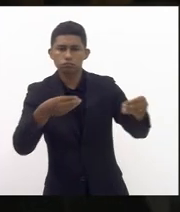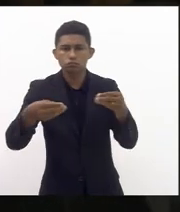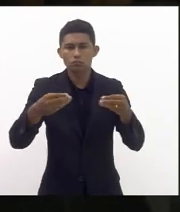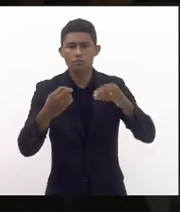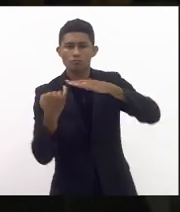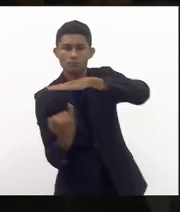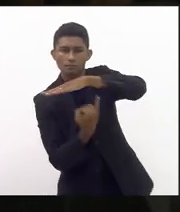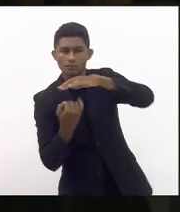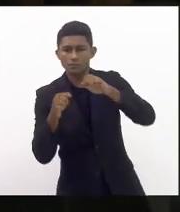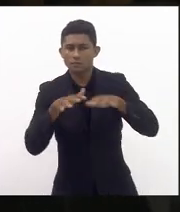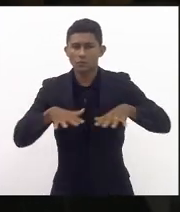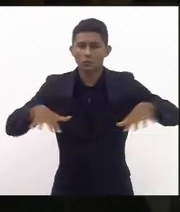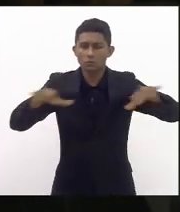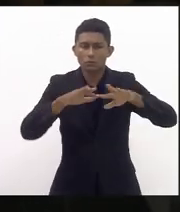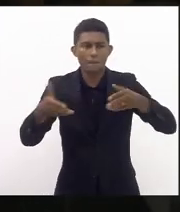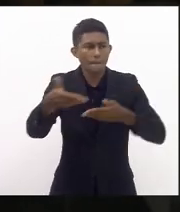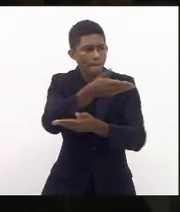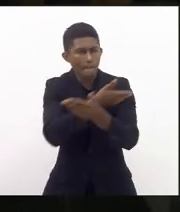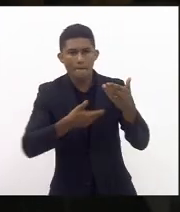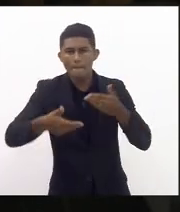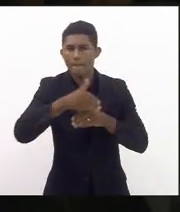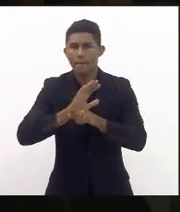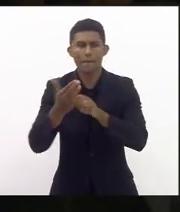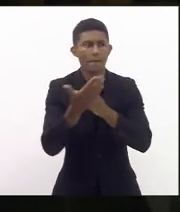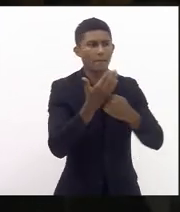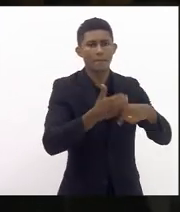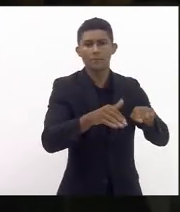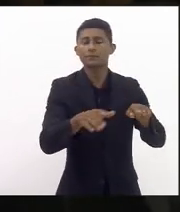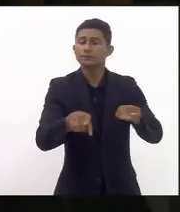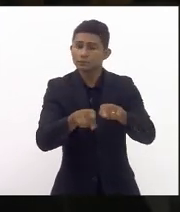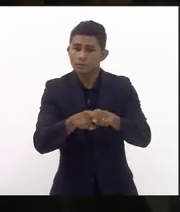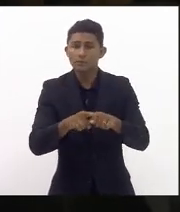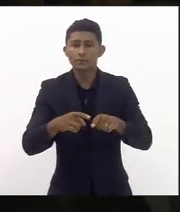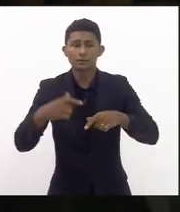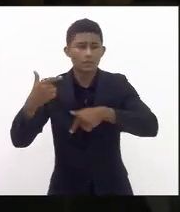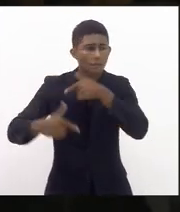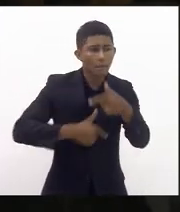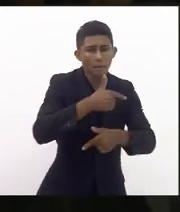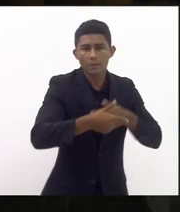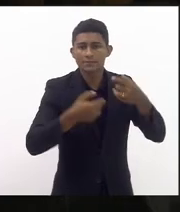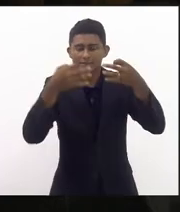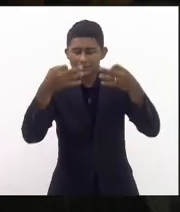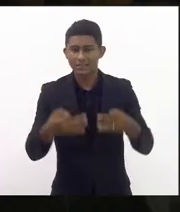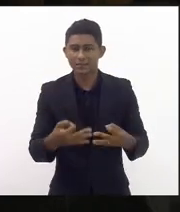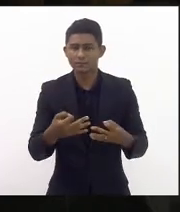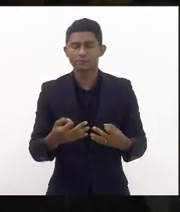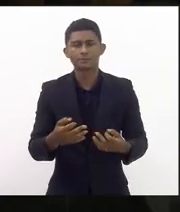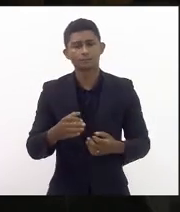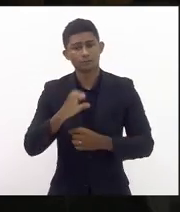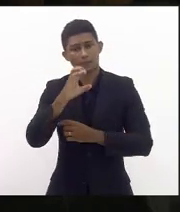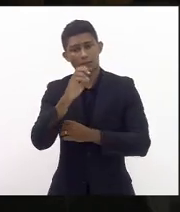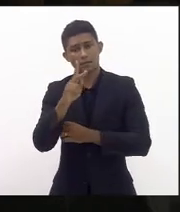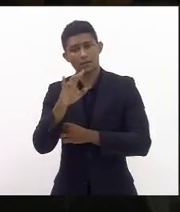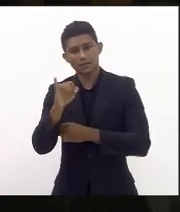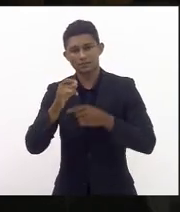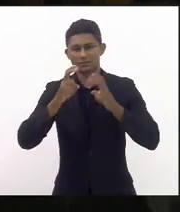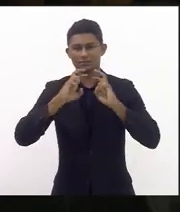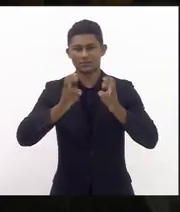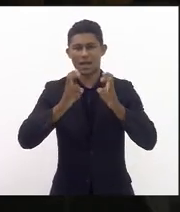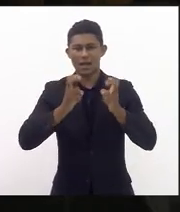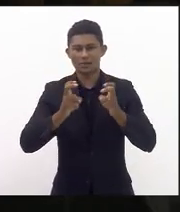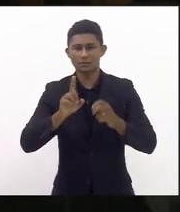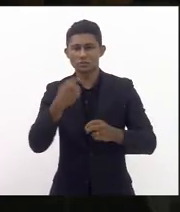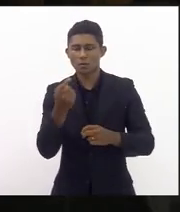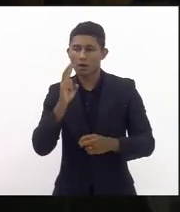forma complementar e equipar os órgãos, né? Então, o que a gente viu na CPI dos trens, estamos